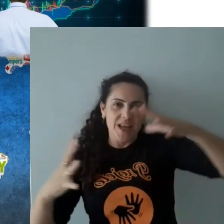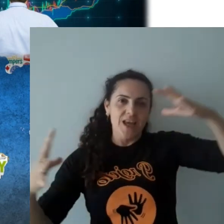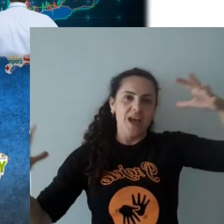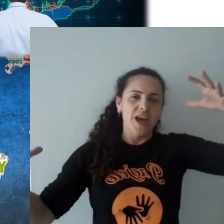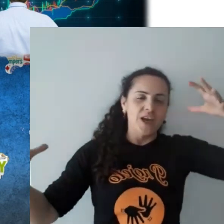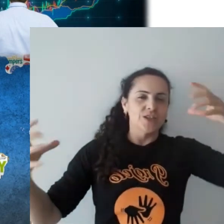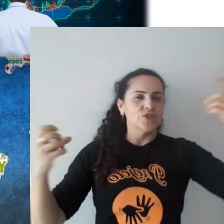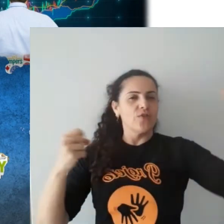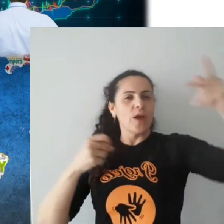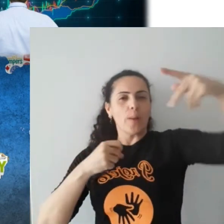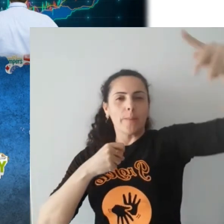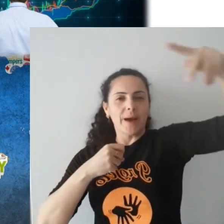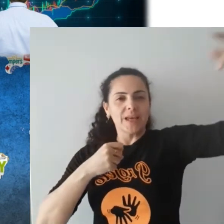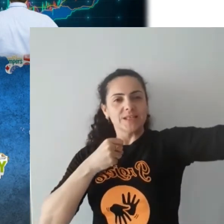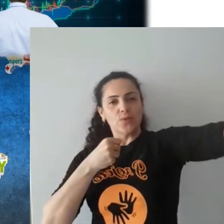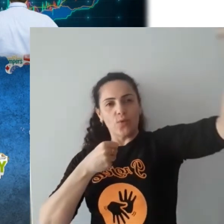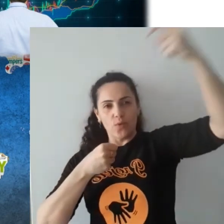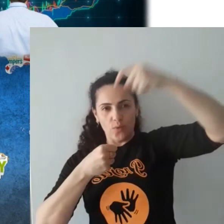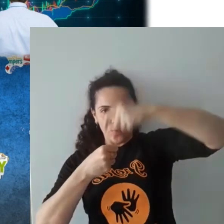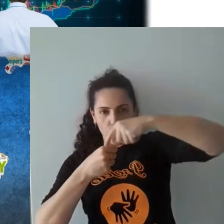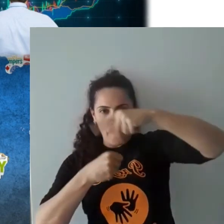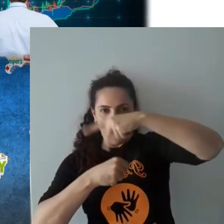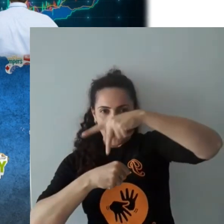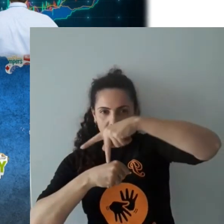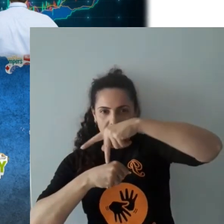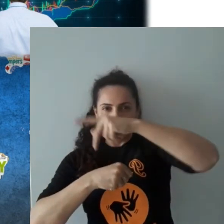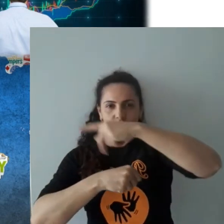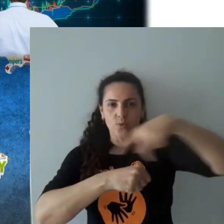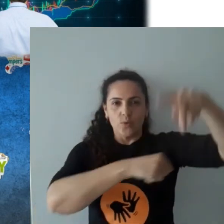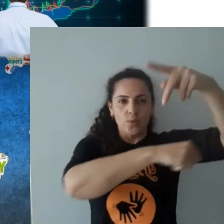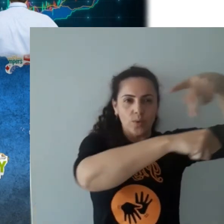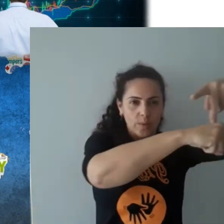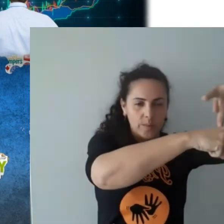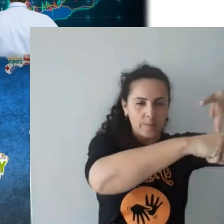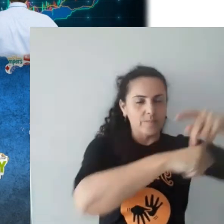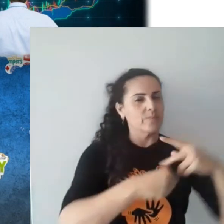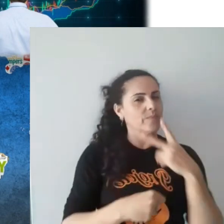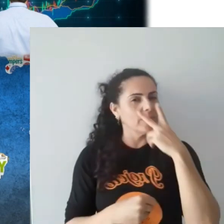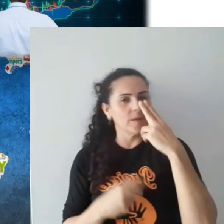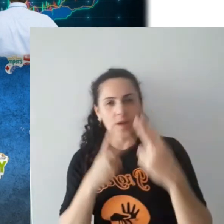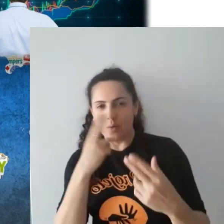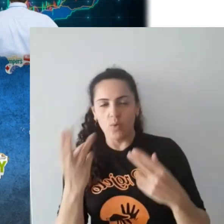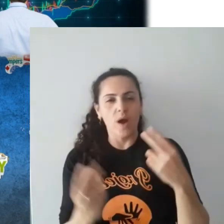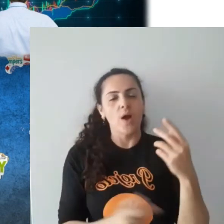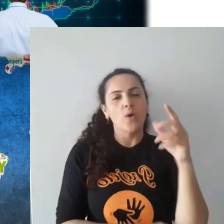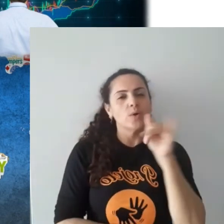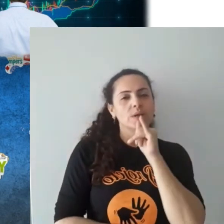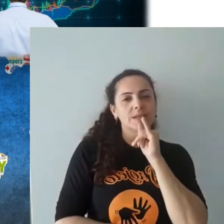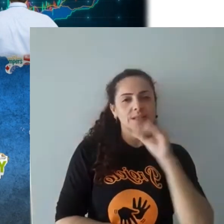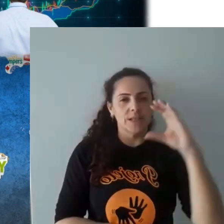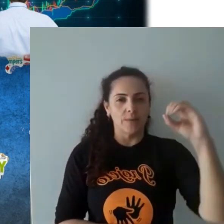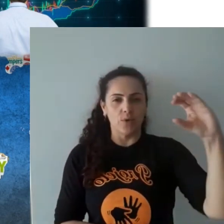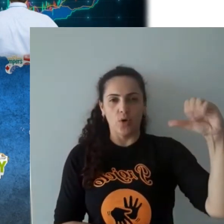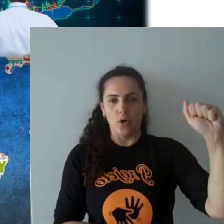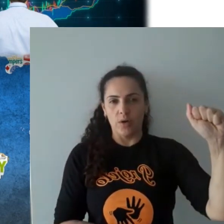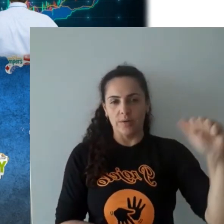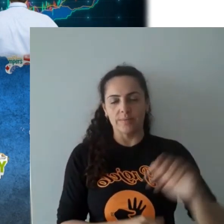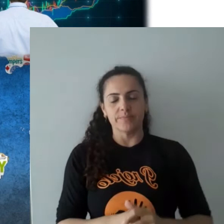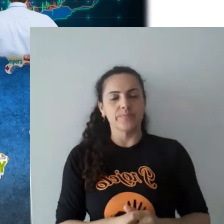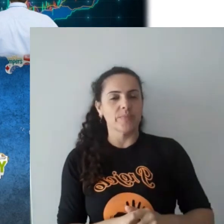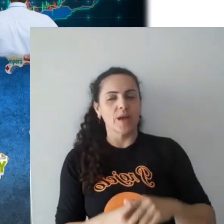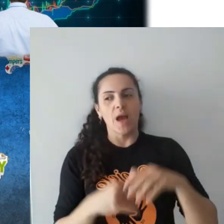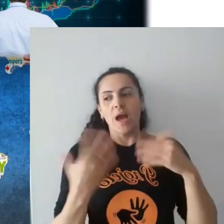Porque hoje uma empresa de bairro, né, na minha cidade, ela não está mais concorrendo só com uma outra empresa de bairro, ela concorre aí com